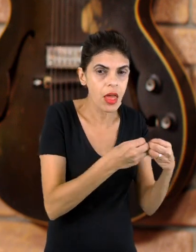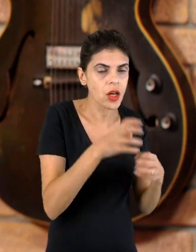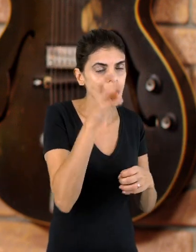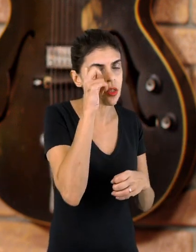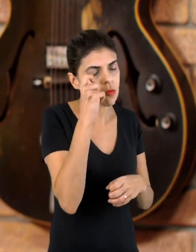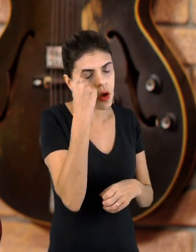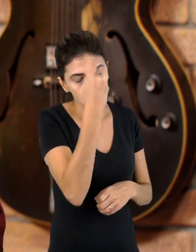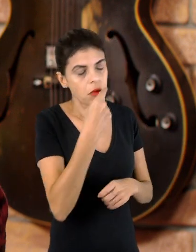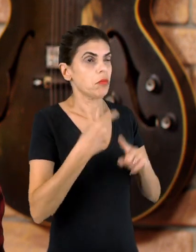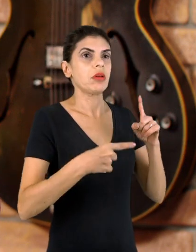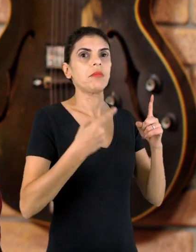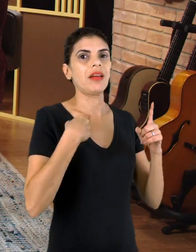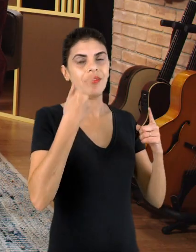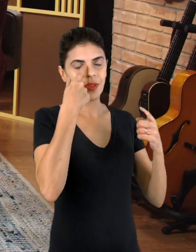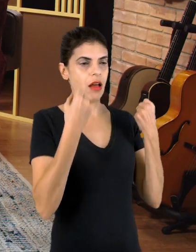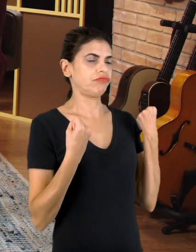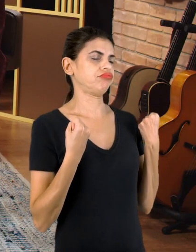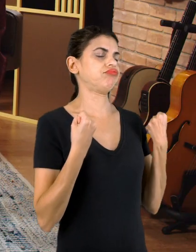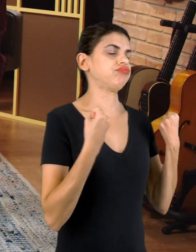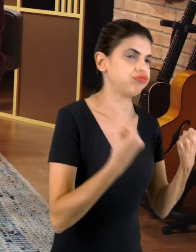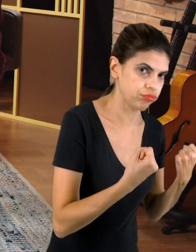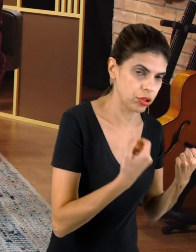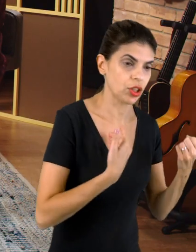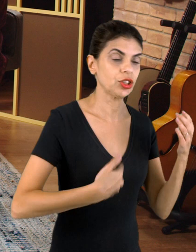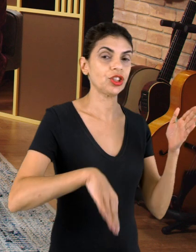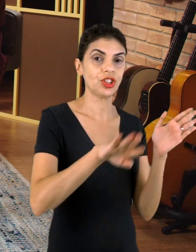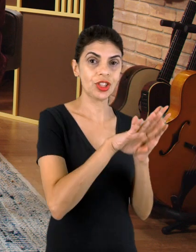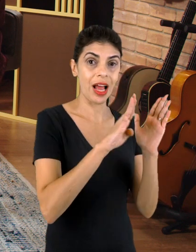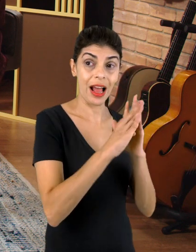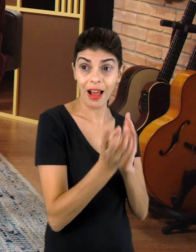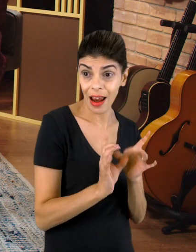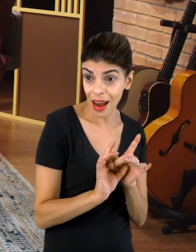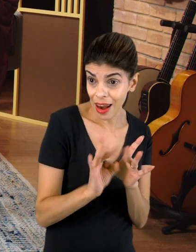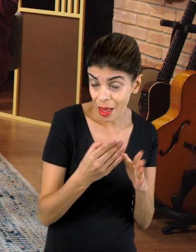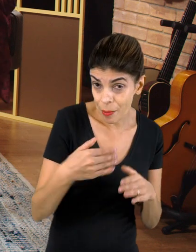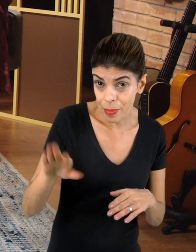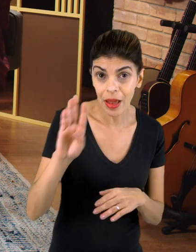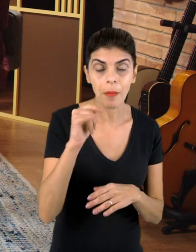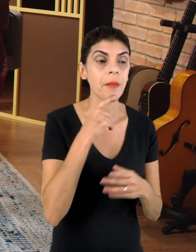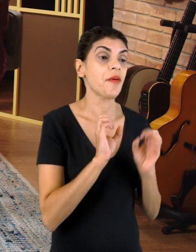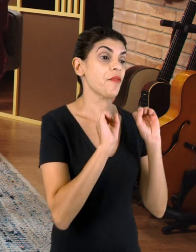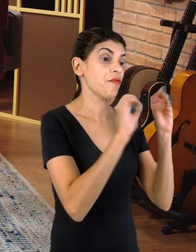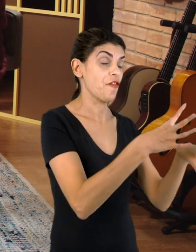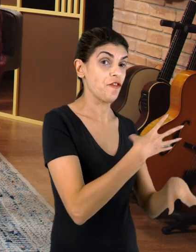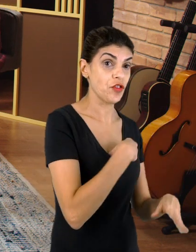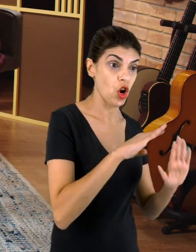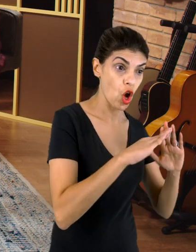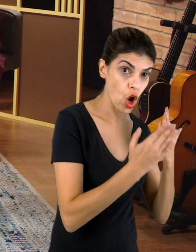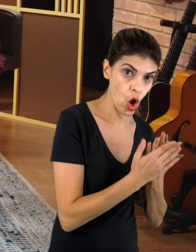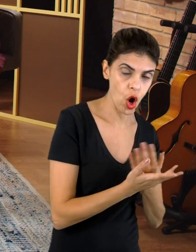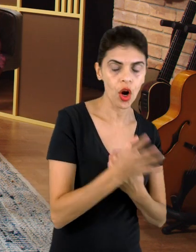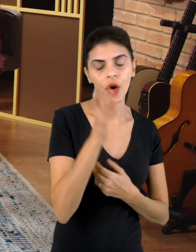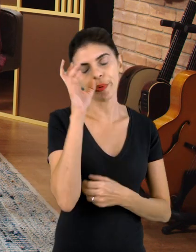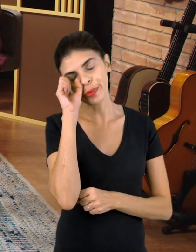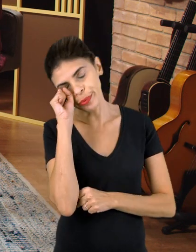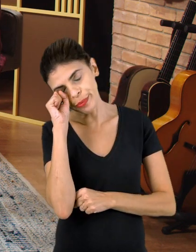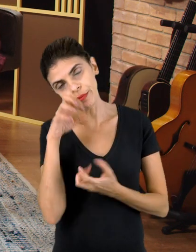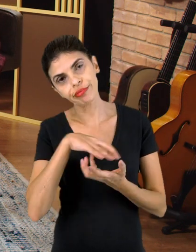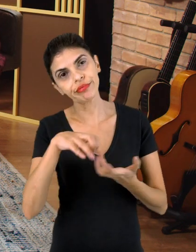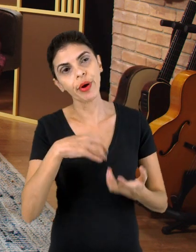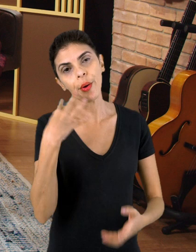uma dormida, uma cochilada para não bater carro. Para chegar em casa, liberar a babá, levar o meu filho pro colégio, para então dormir